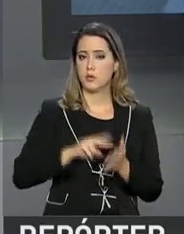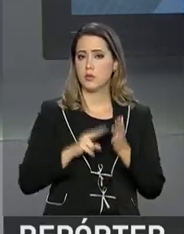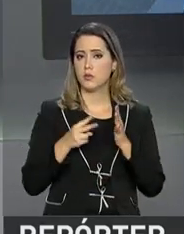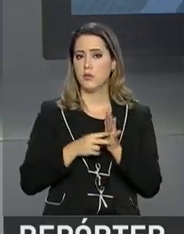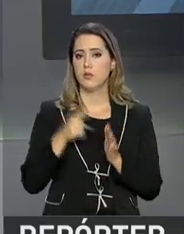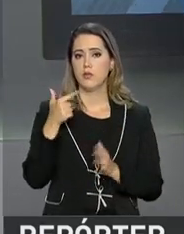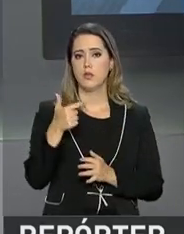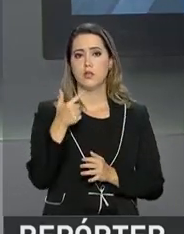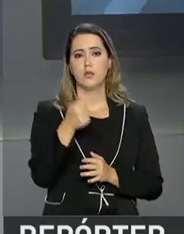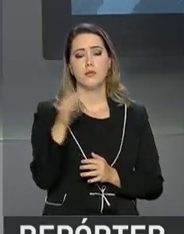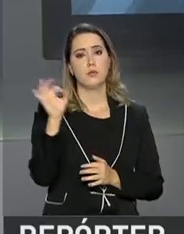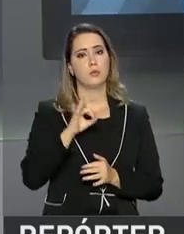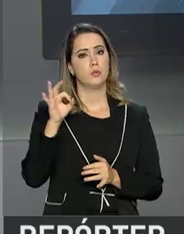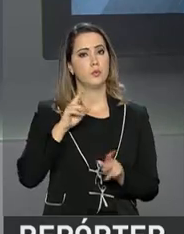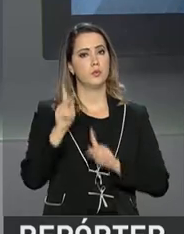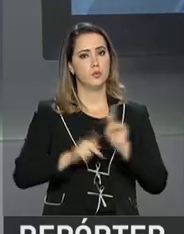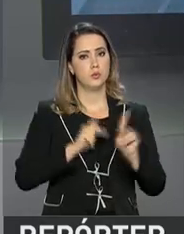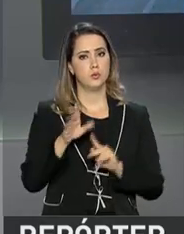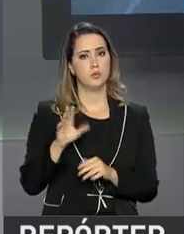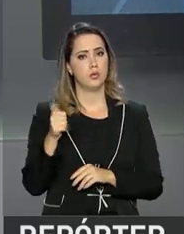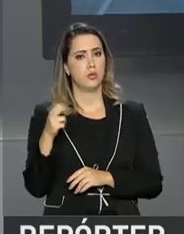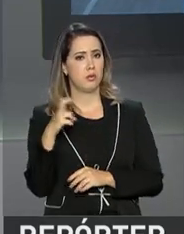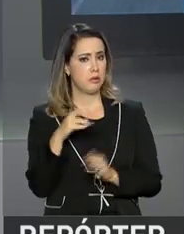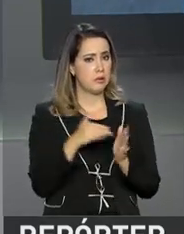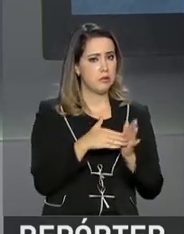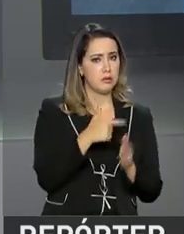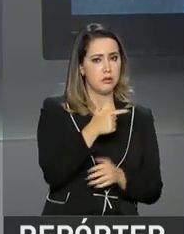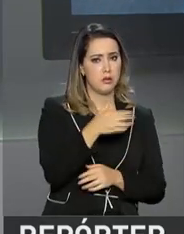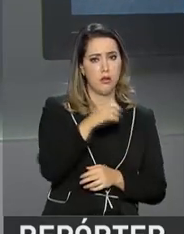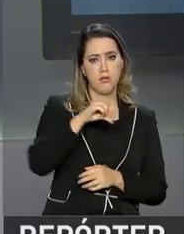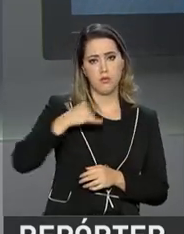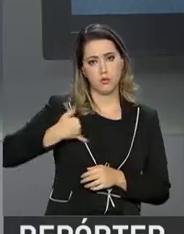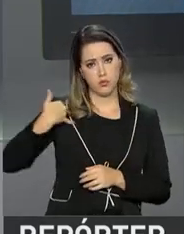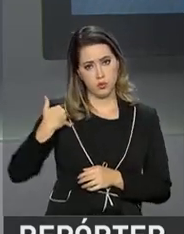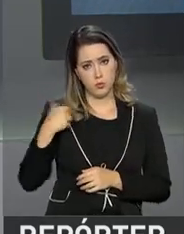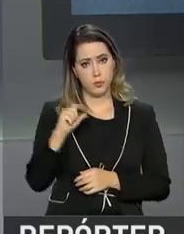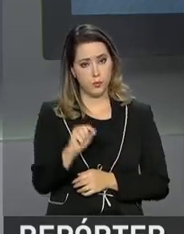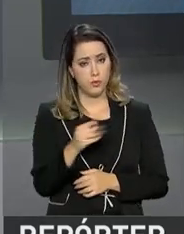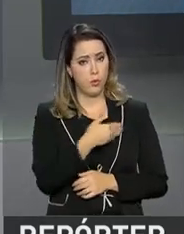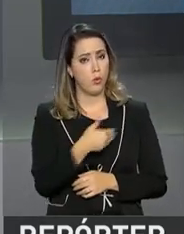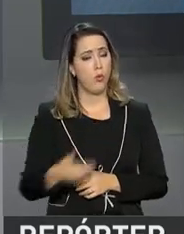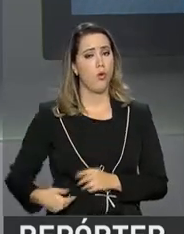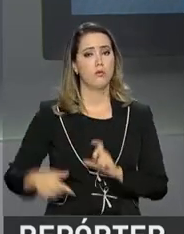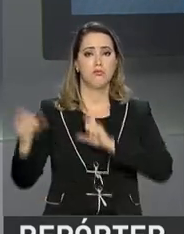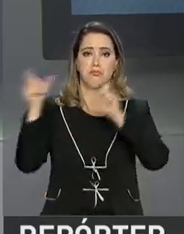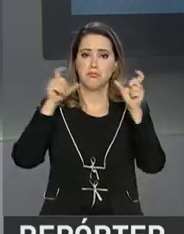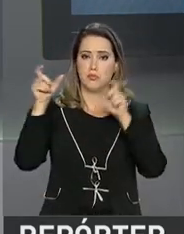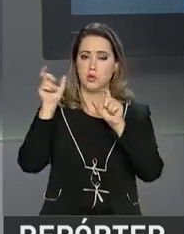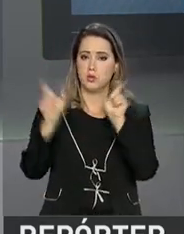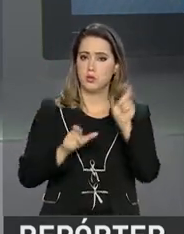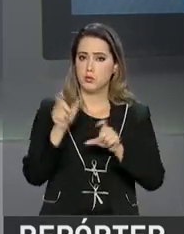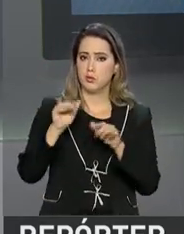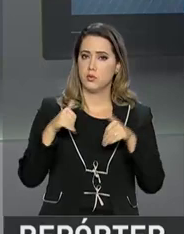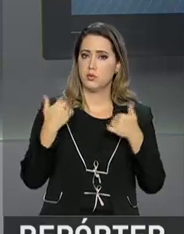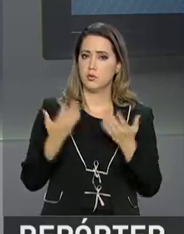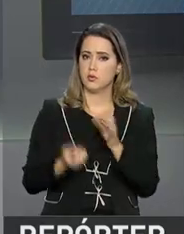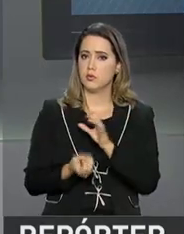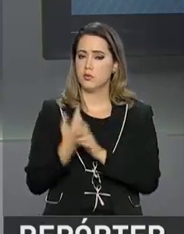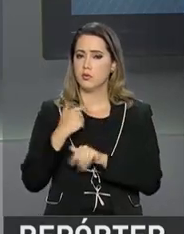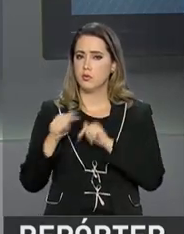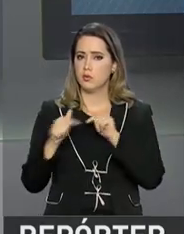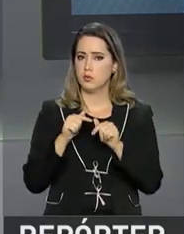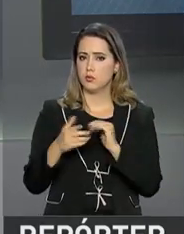27% da população têm entre 15 e 29 anos o governo está atento a essas pessoas e por isso criou ações